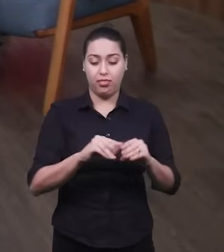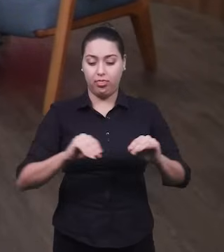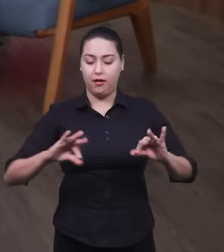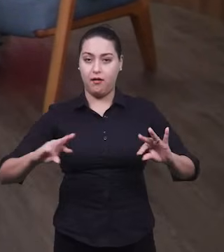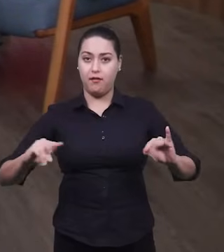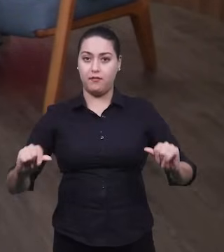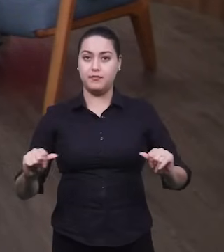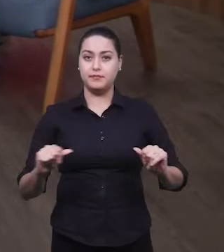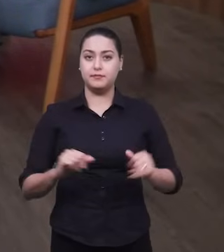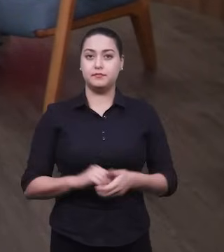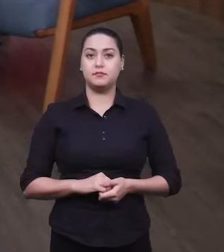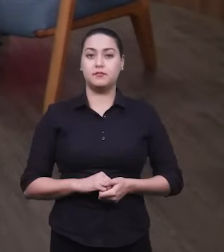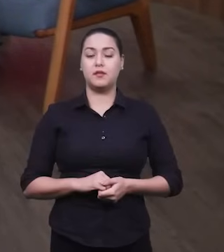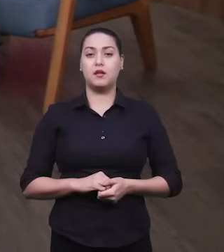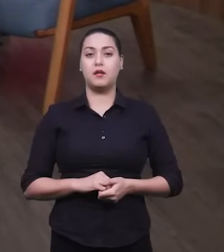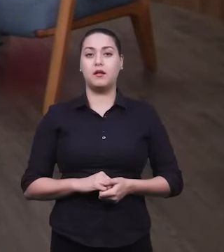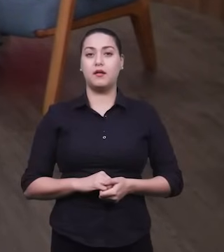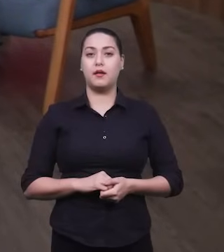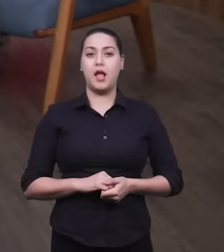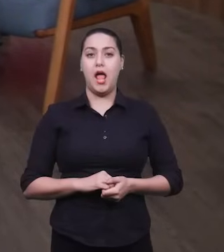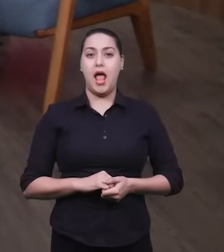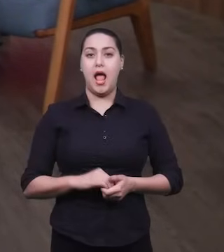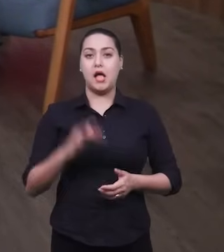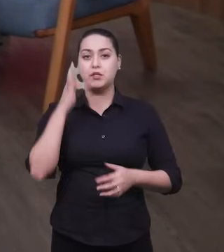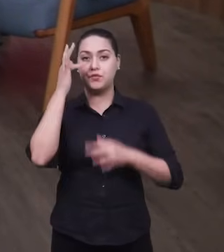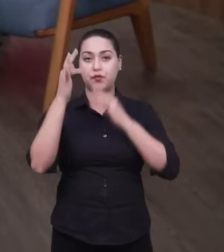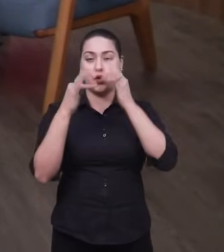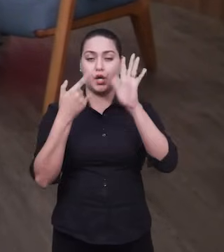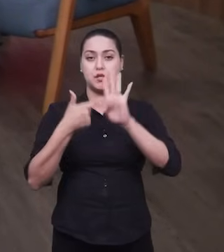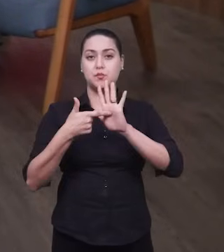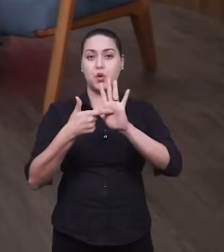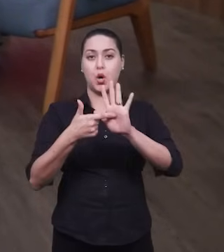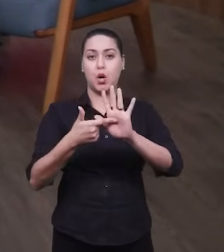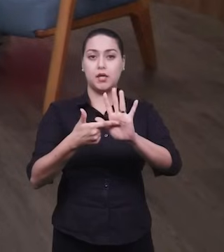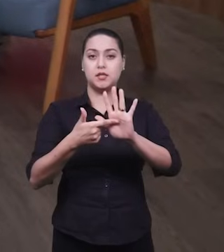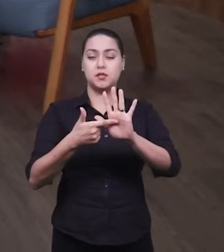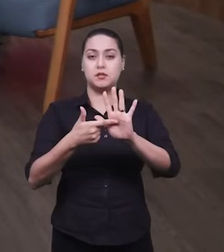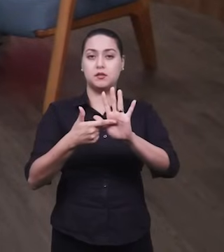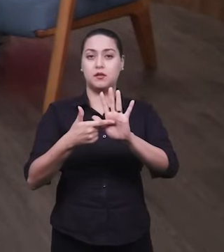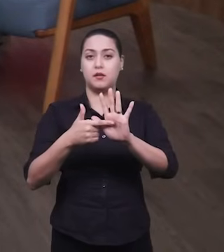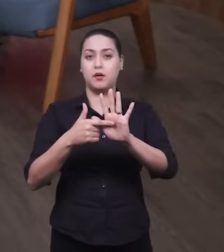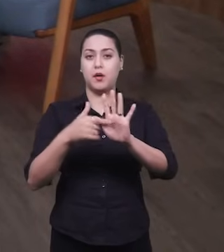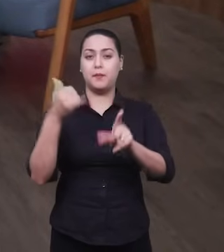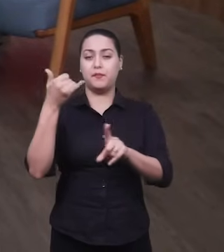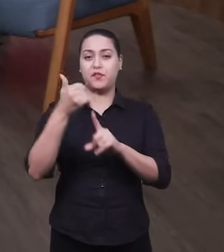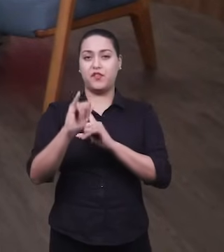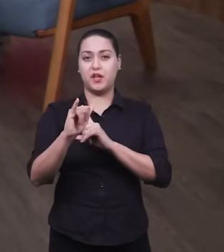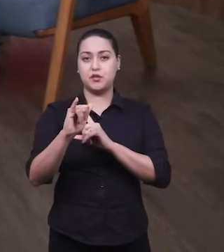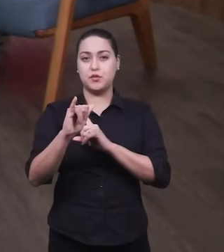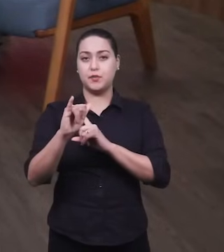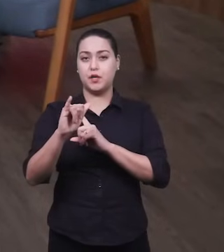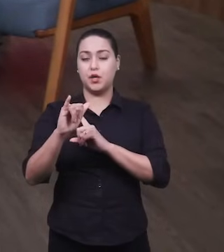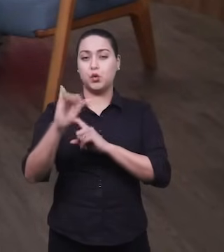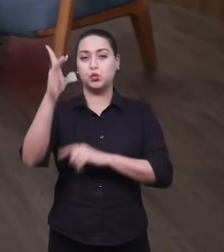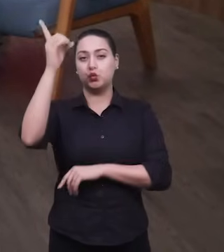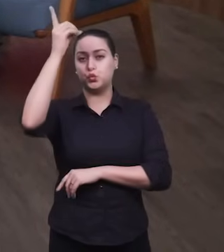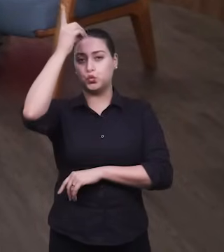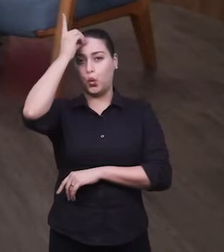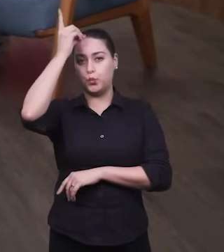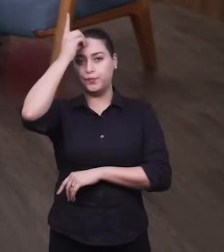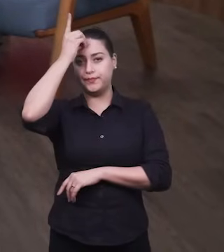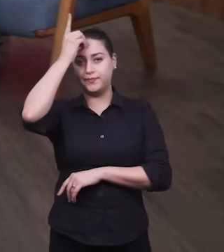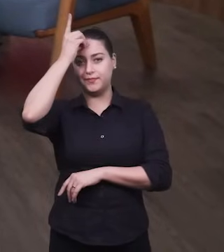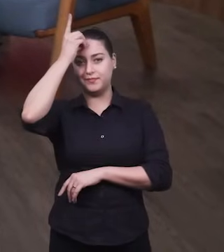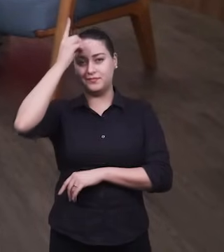Santo nesse texto? Essas flores falam profeticamente dos dons espirituais.